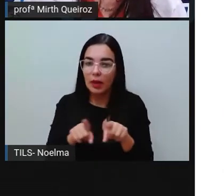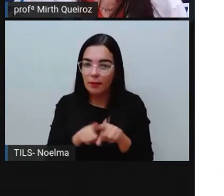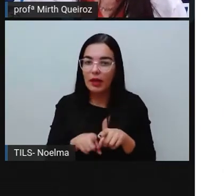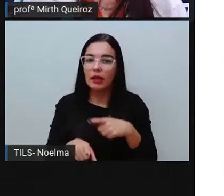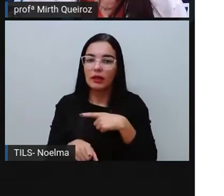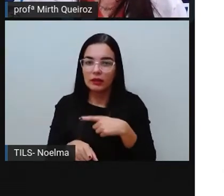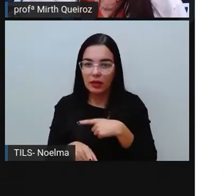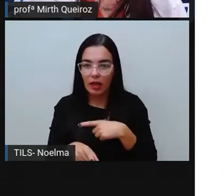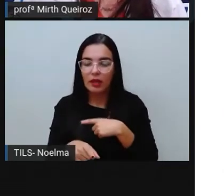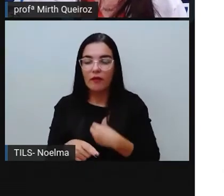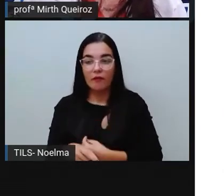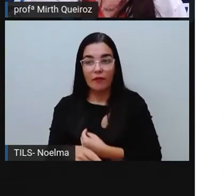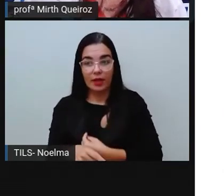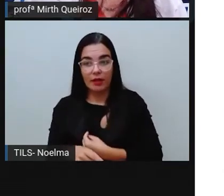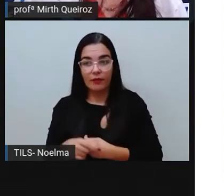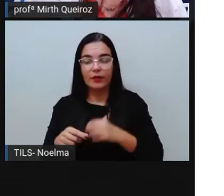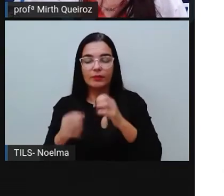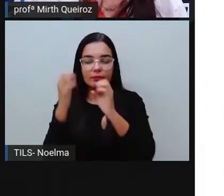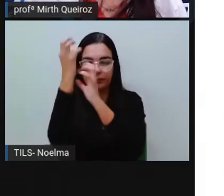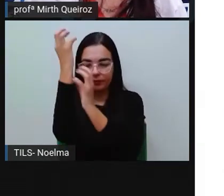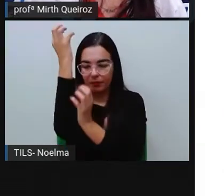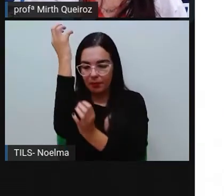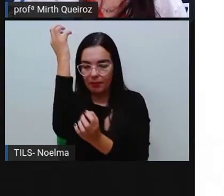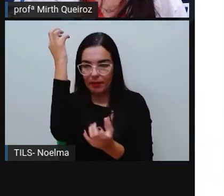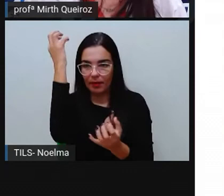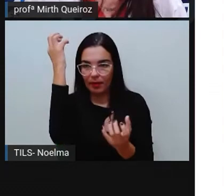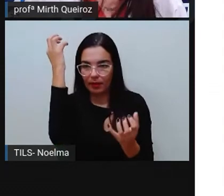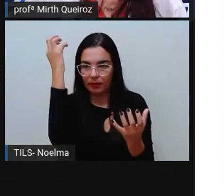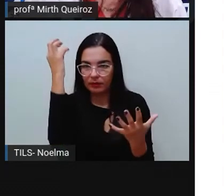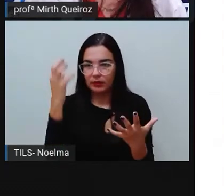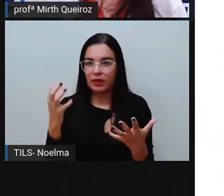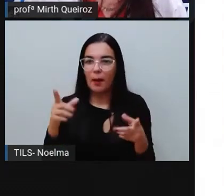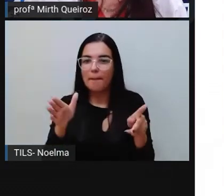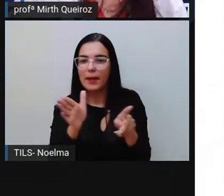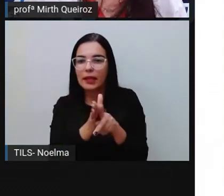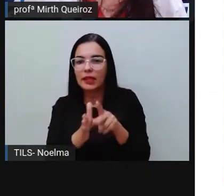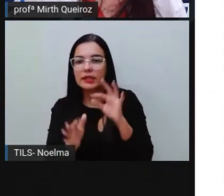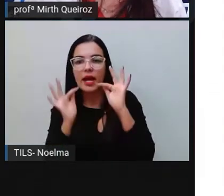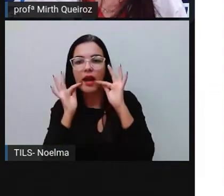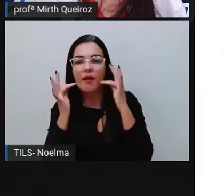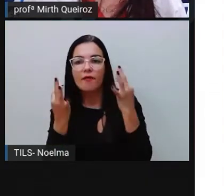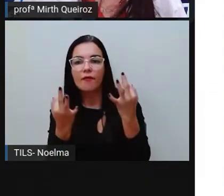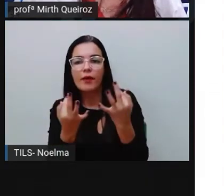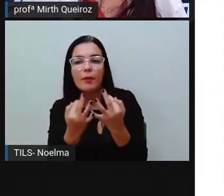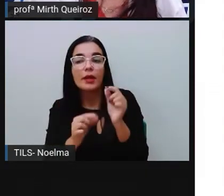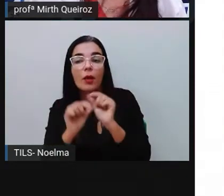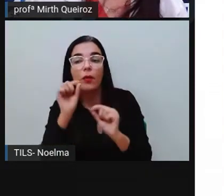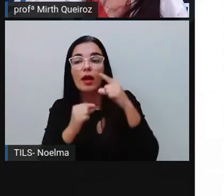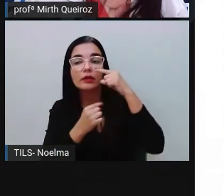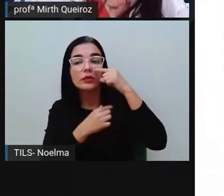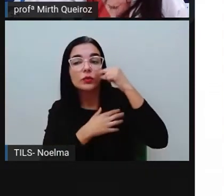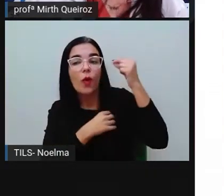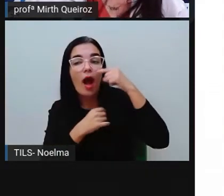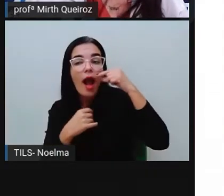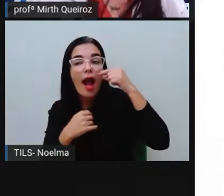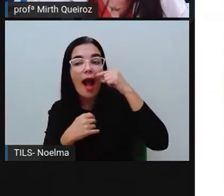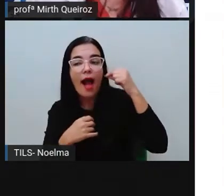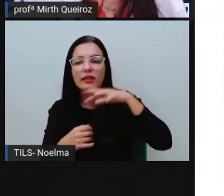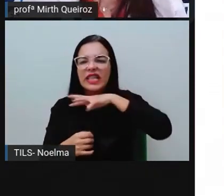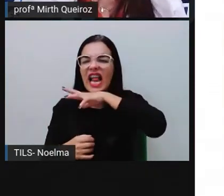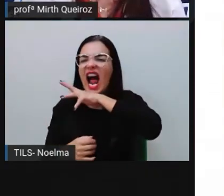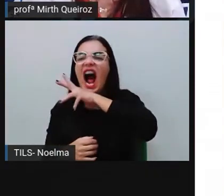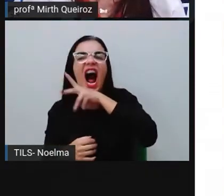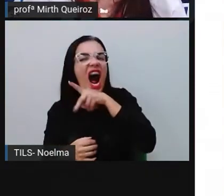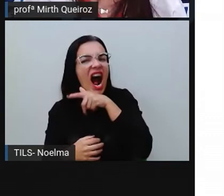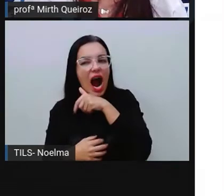bioma. O animal de família Felidae, ou seja, né, ele pertence à mesma família lá dos leões,